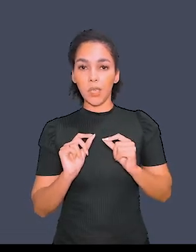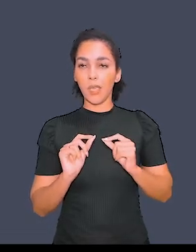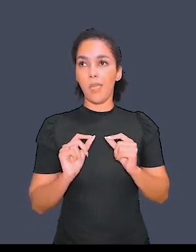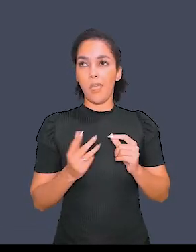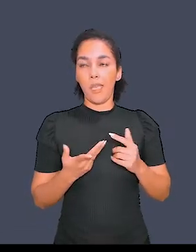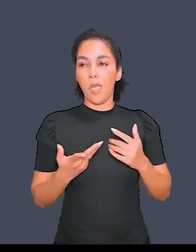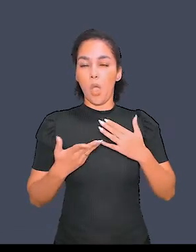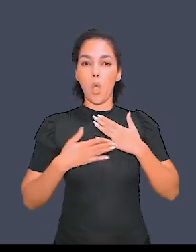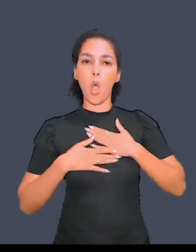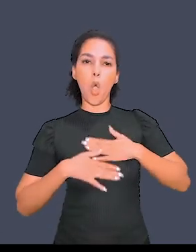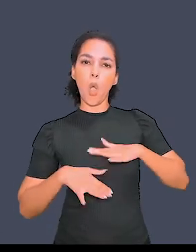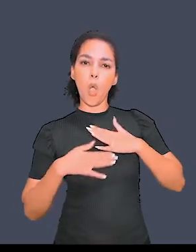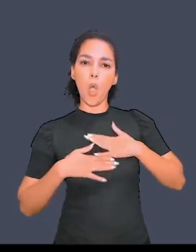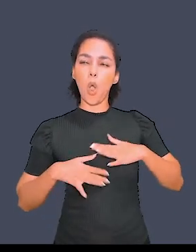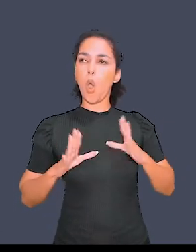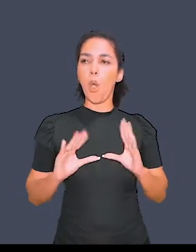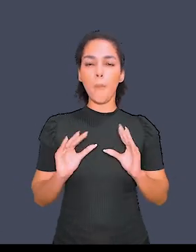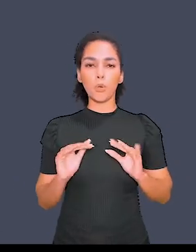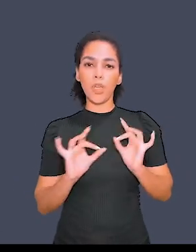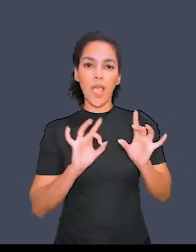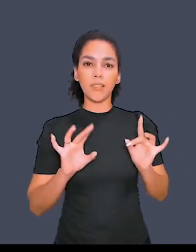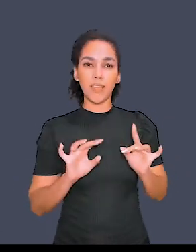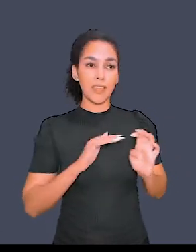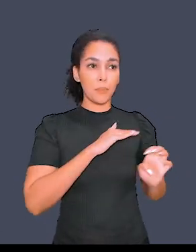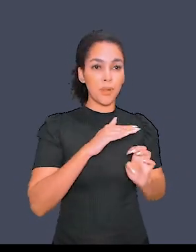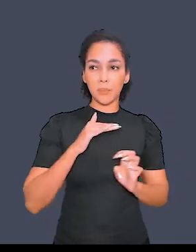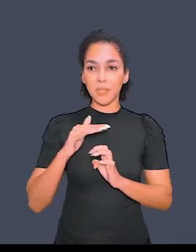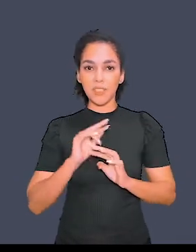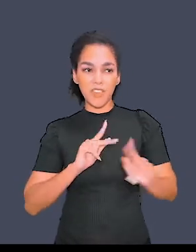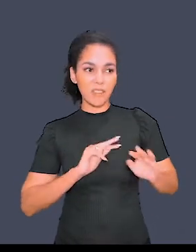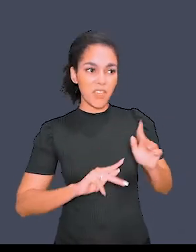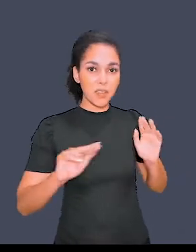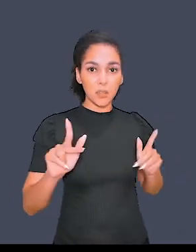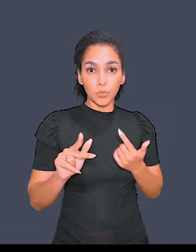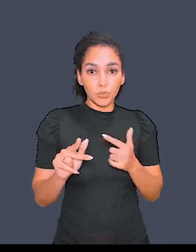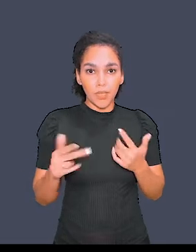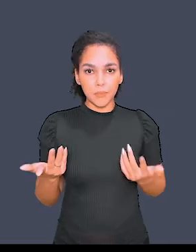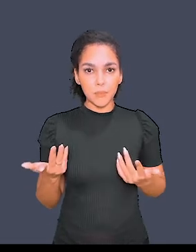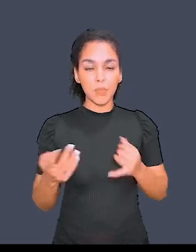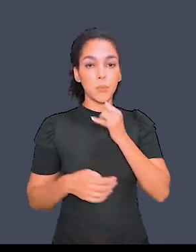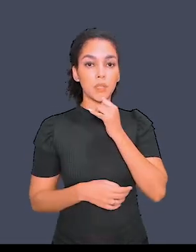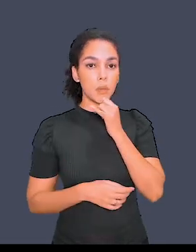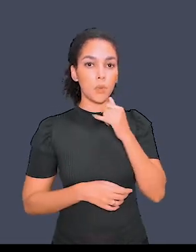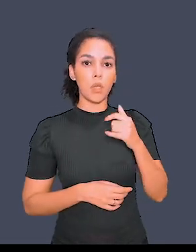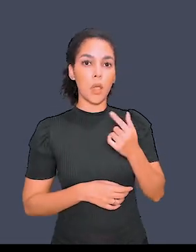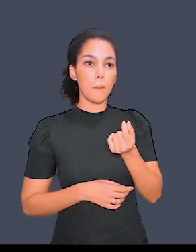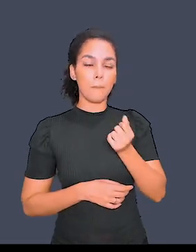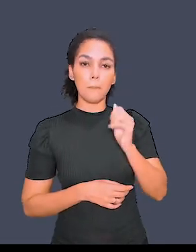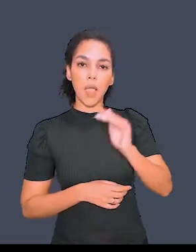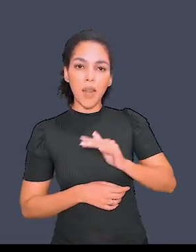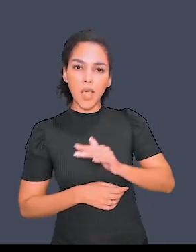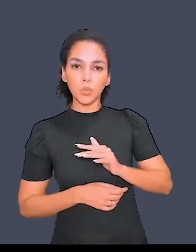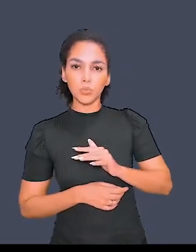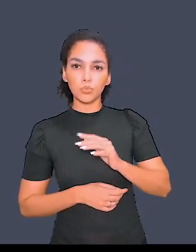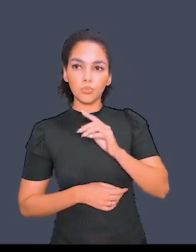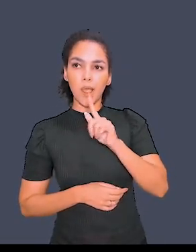quero dizer com isso? Não tem diferença no serviço de um para outro, né? Se, por exemplo, tiver mais barato eu viajar com a Latam, eu não vou deixar de viajar com a